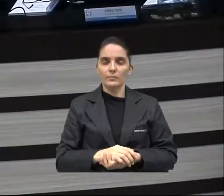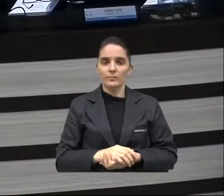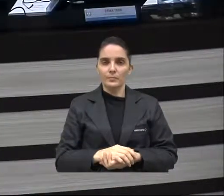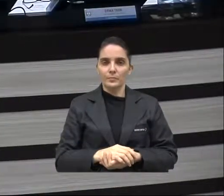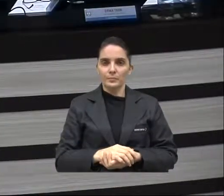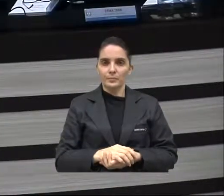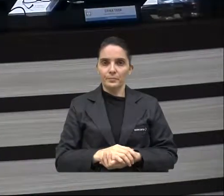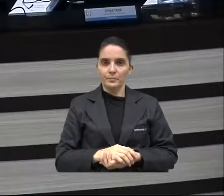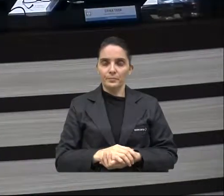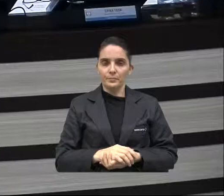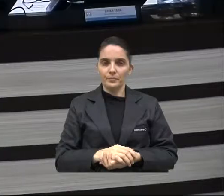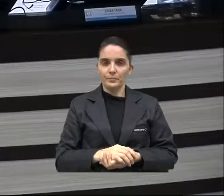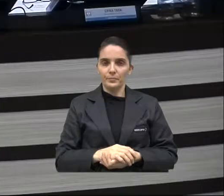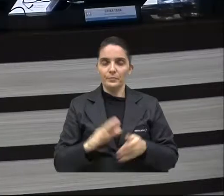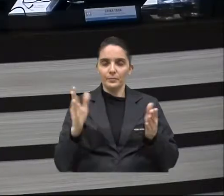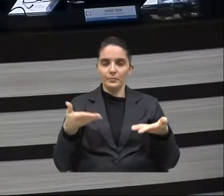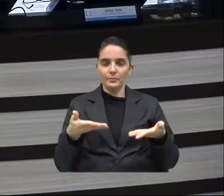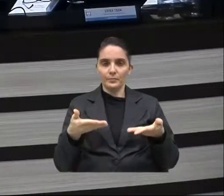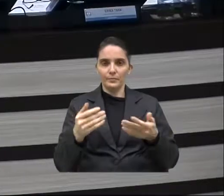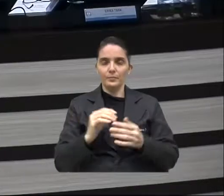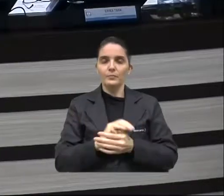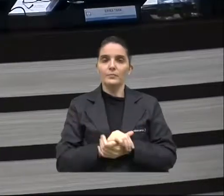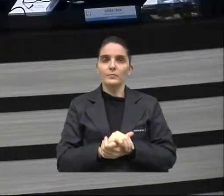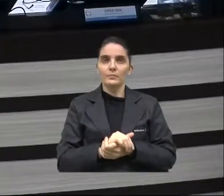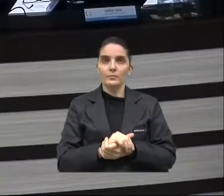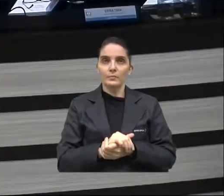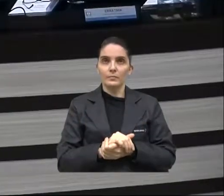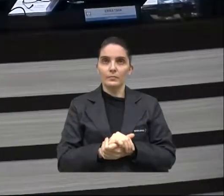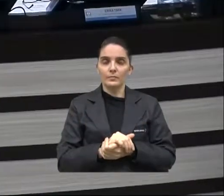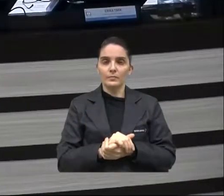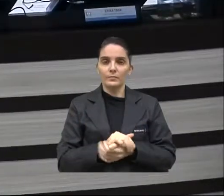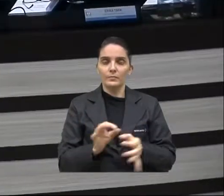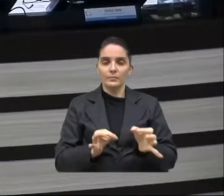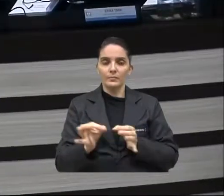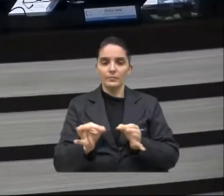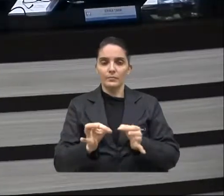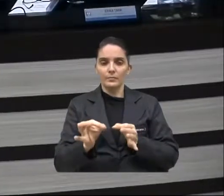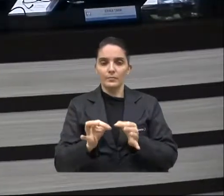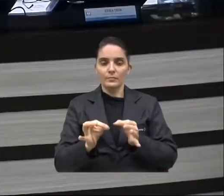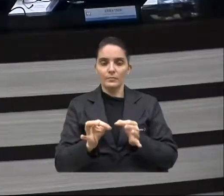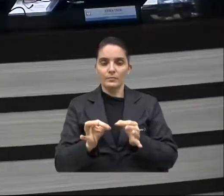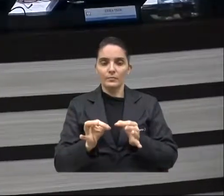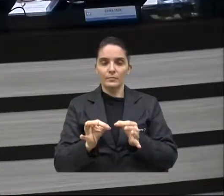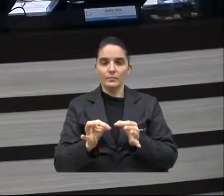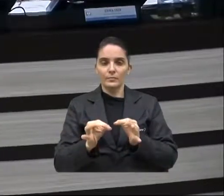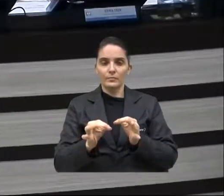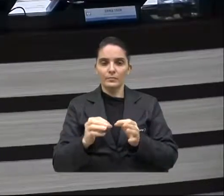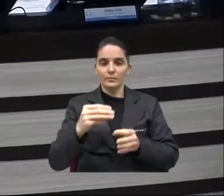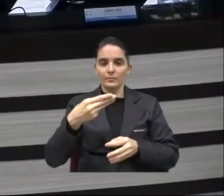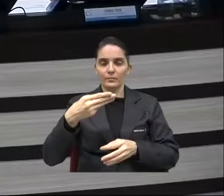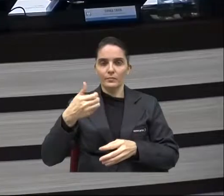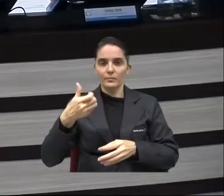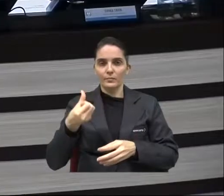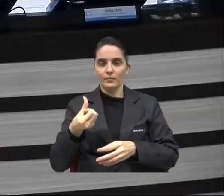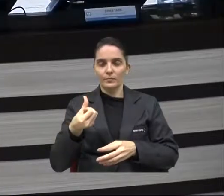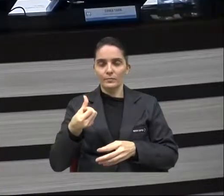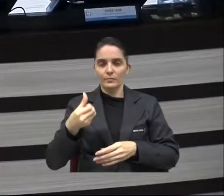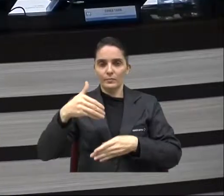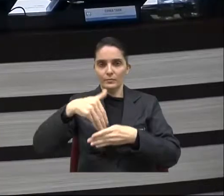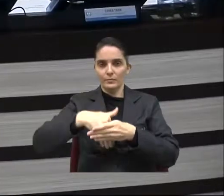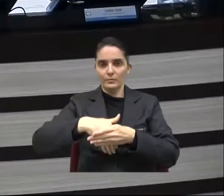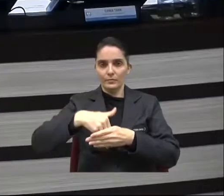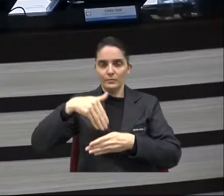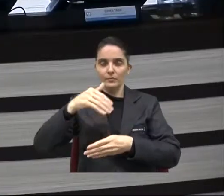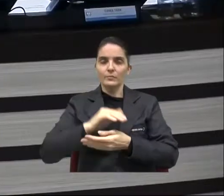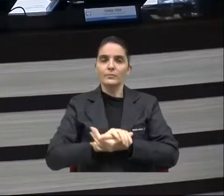grandes. Está o projeto 316, ele vai à